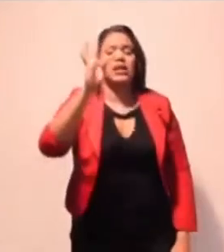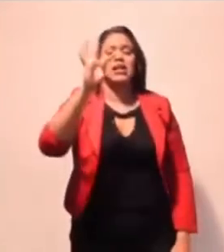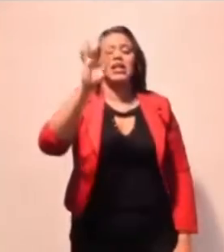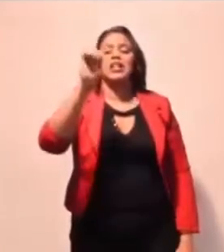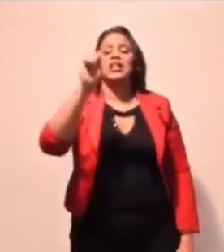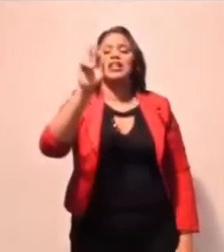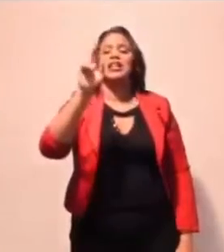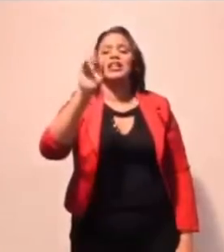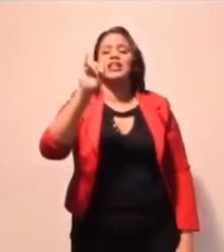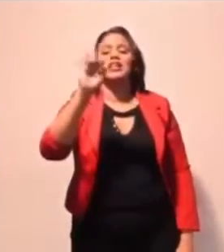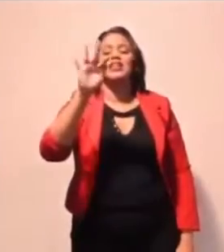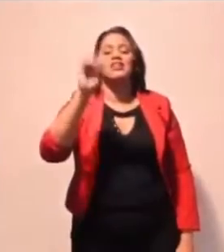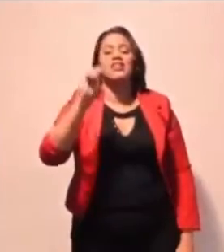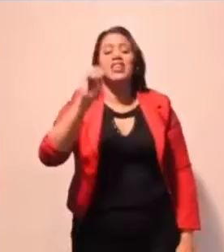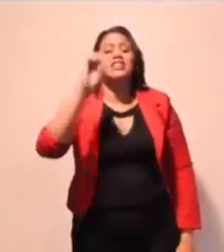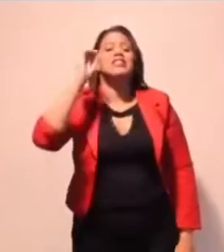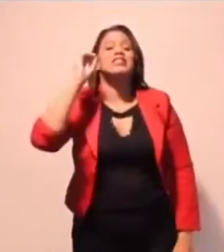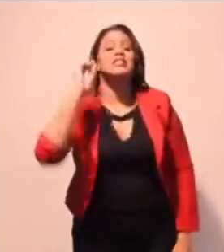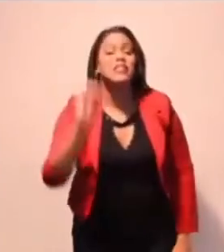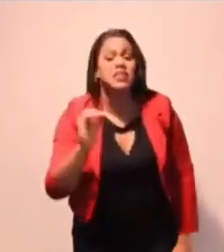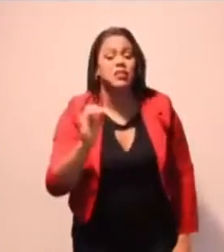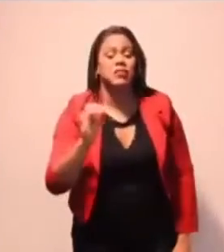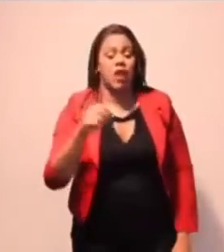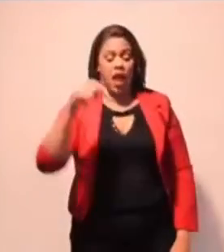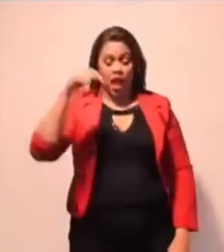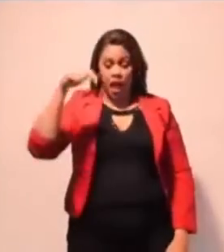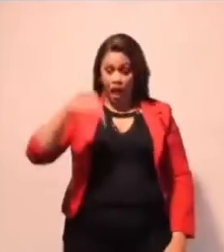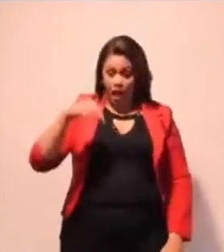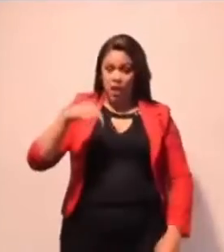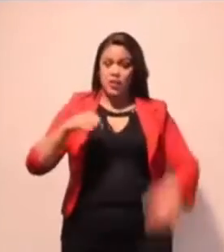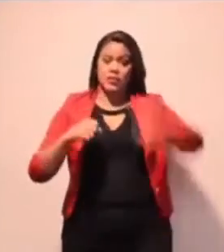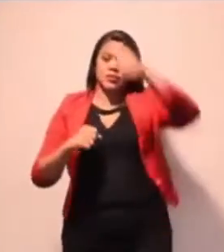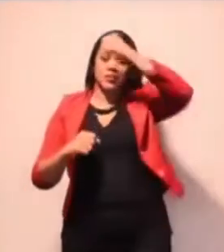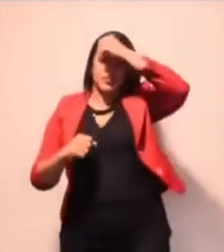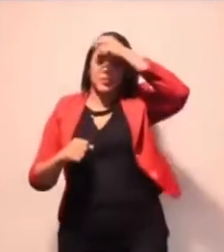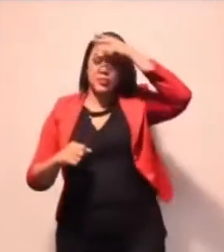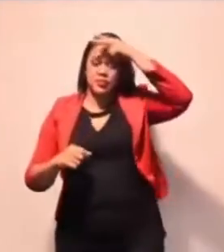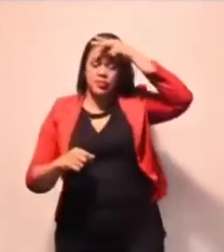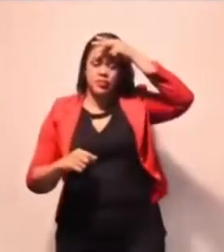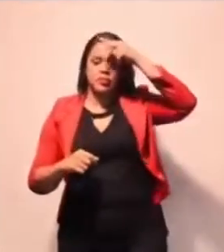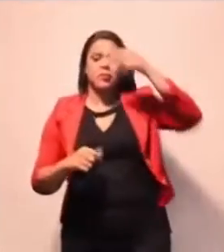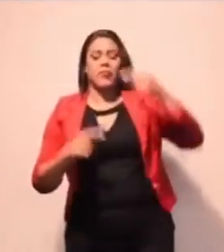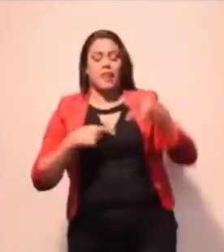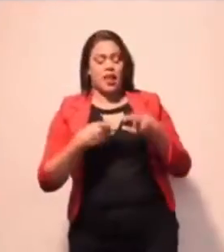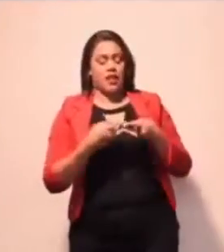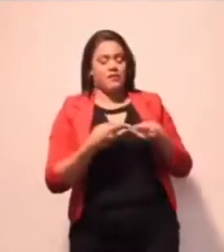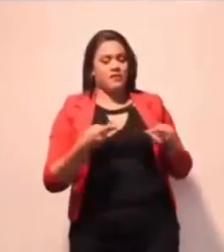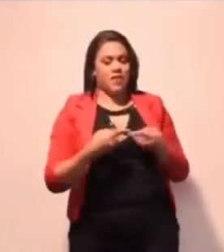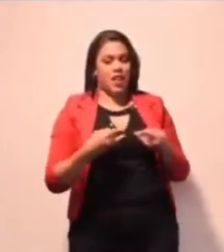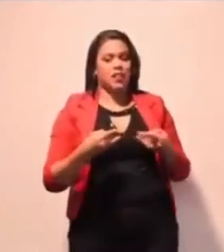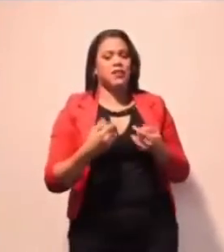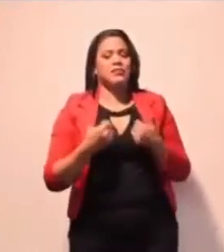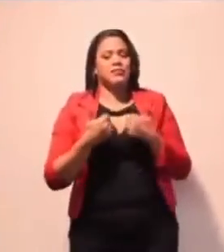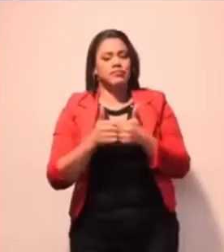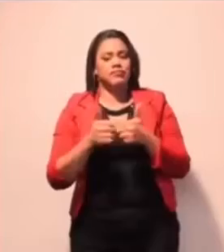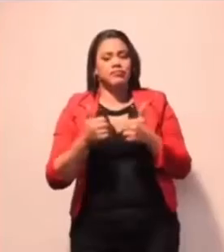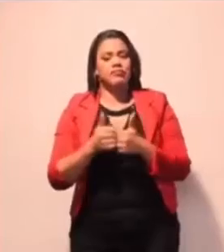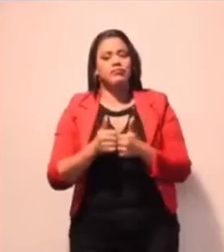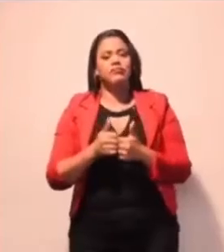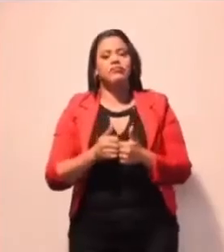Porque hoje o município, a partir do Vale Transporte, que